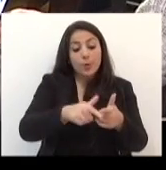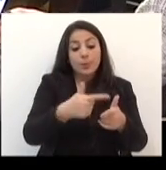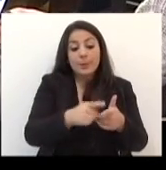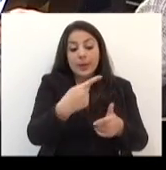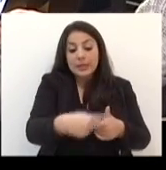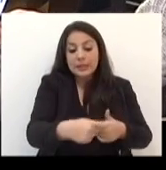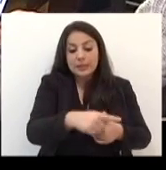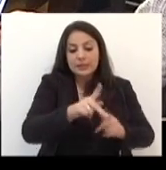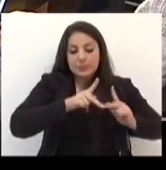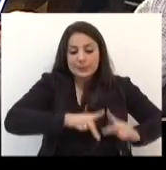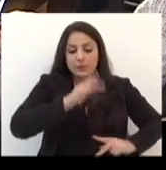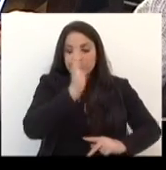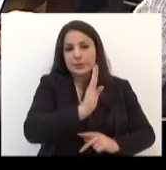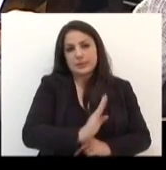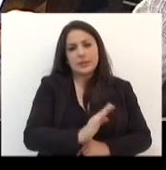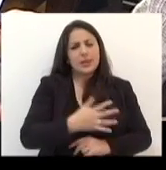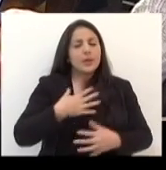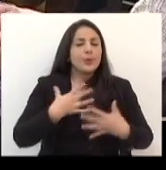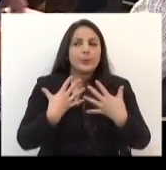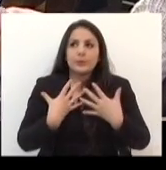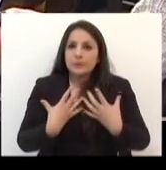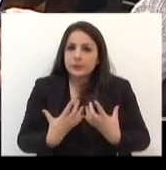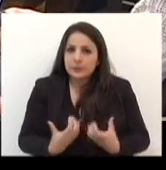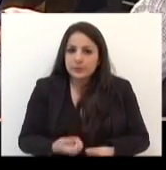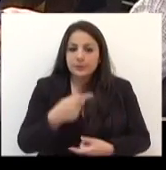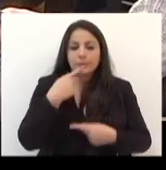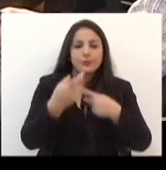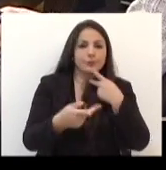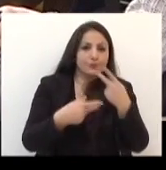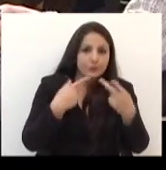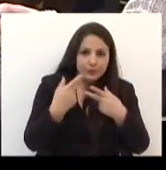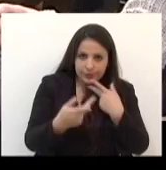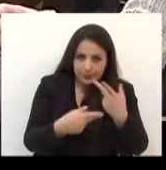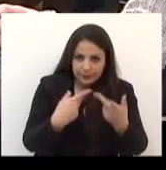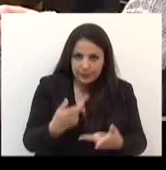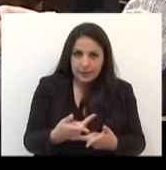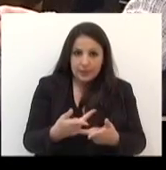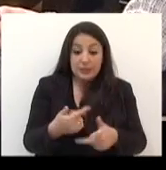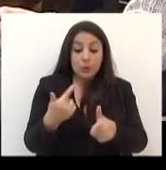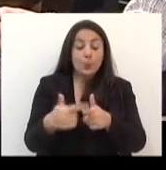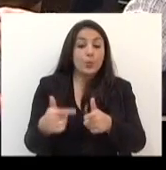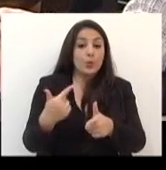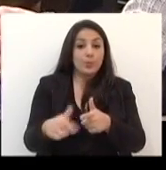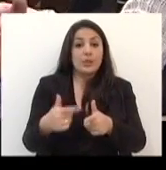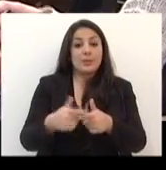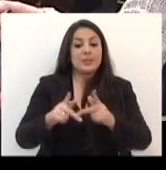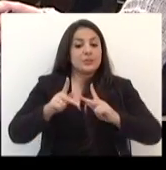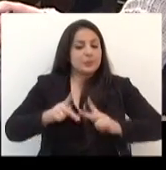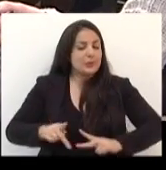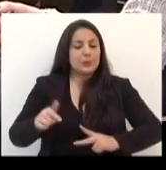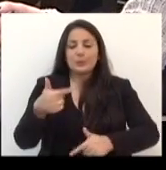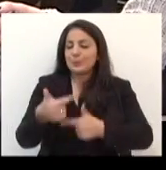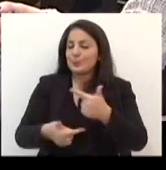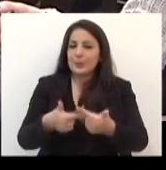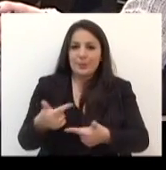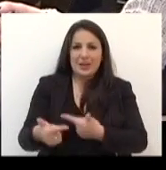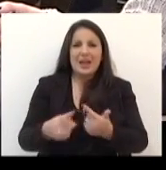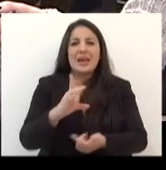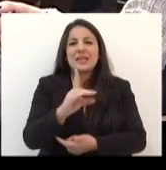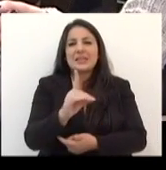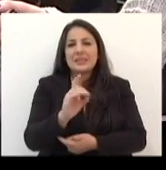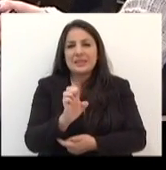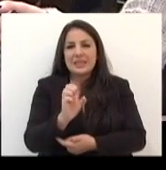E eu estou cansado de dizer que logo aí à frente o problema do desemprego ia se ampliar, a questão